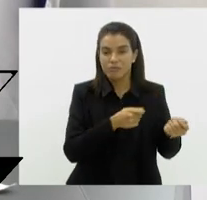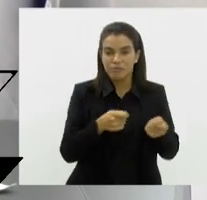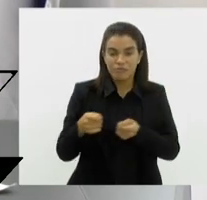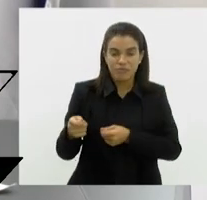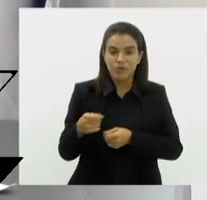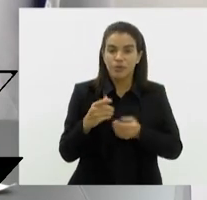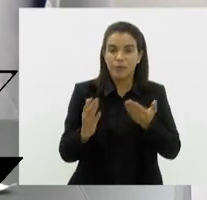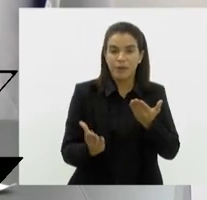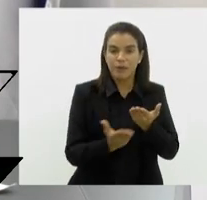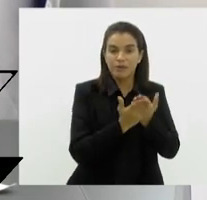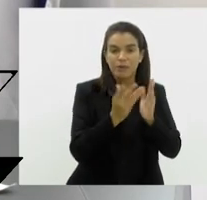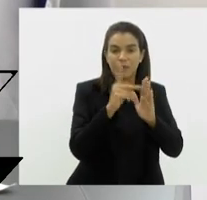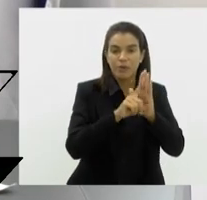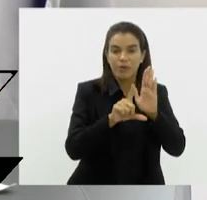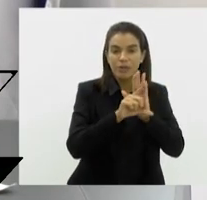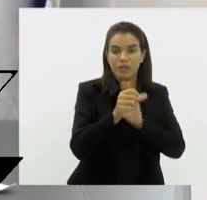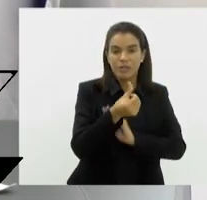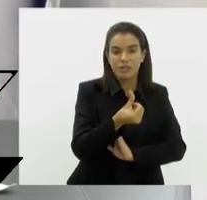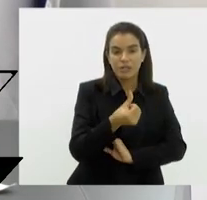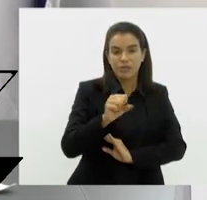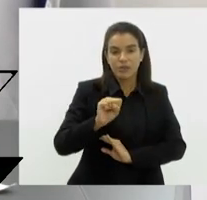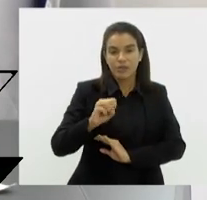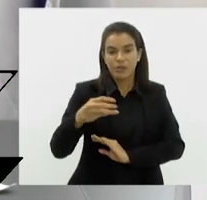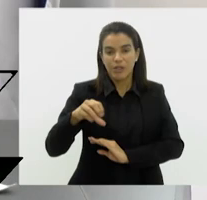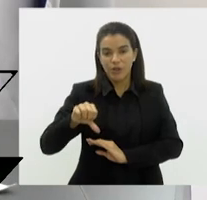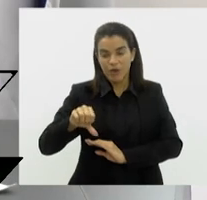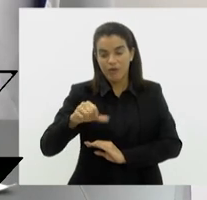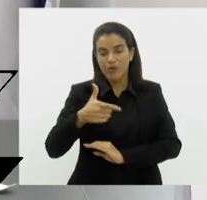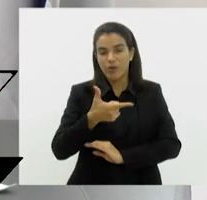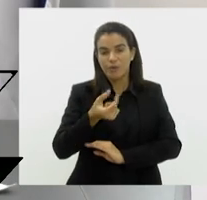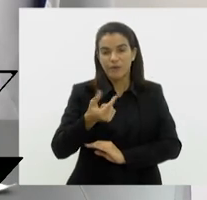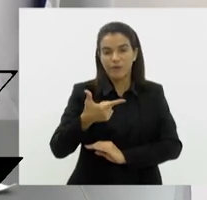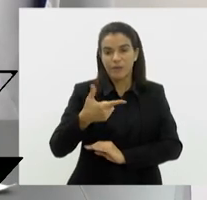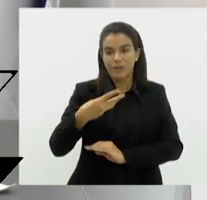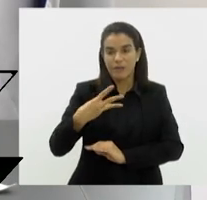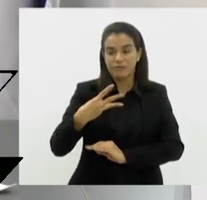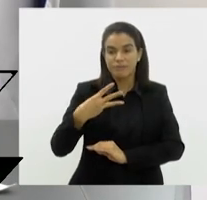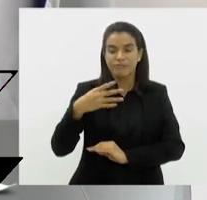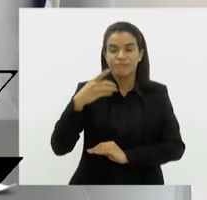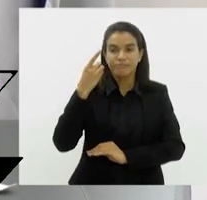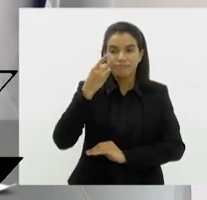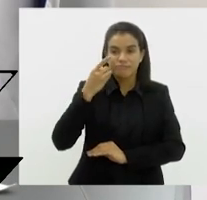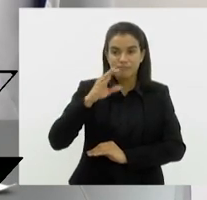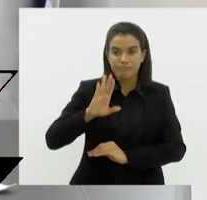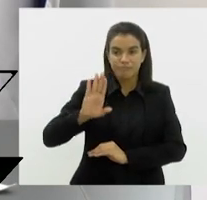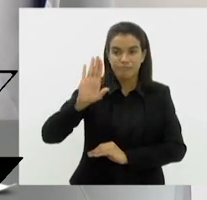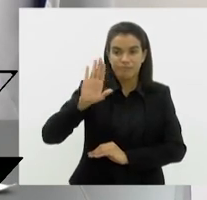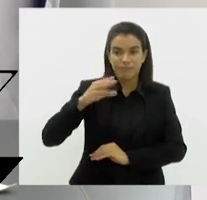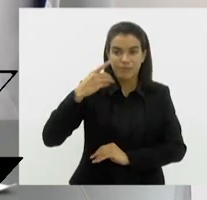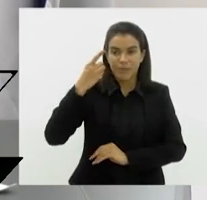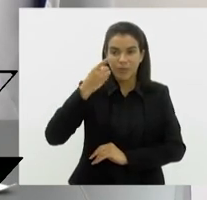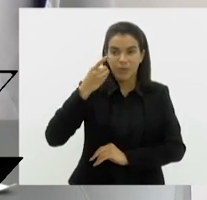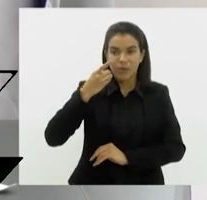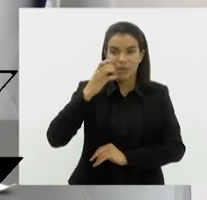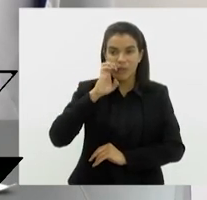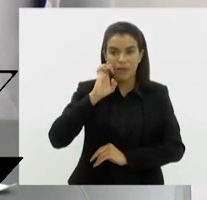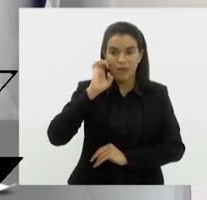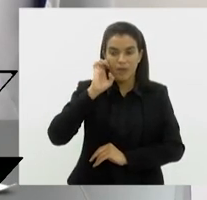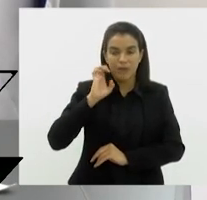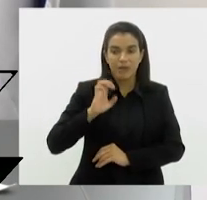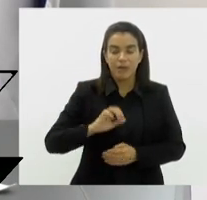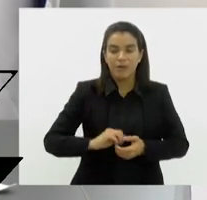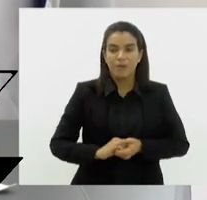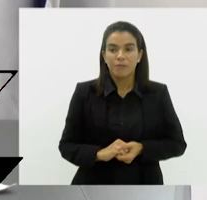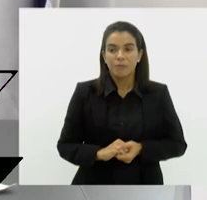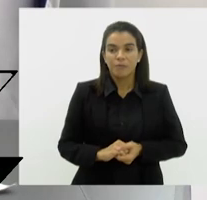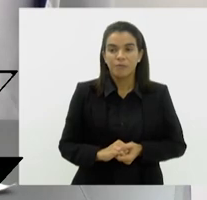pela anexação ao Projeto de Lei 689 de 2023. Presidente, em discussão, para discutir, deputada Érica. Então,